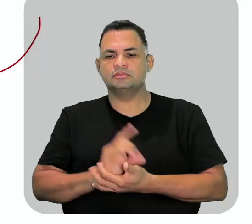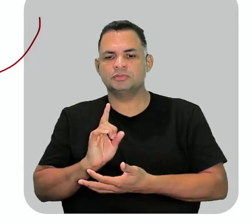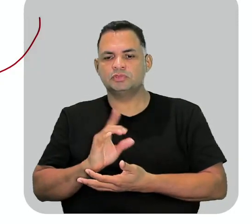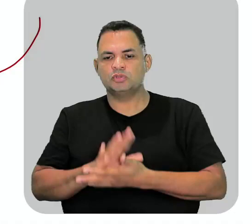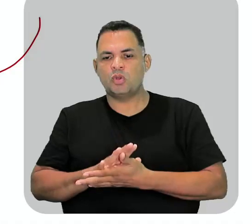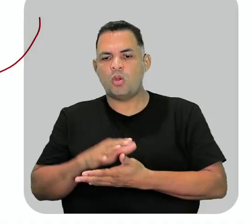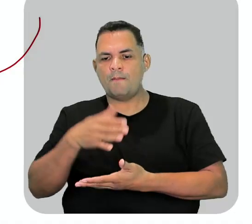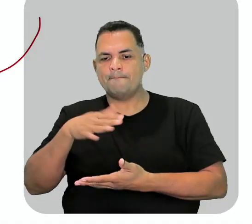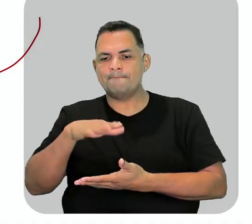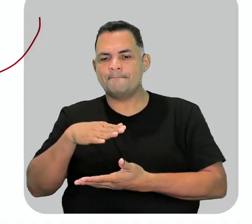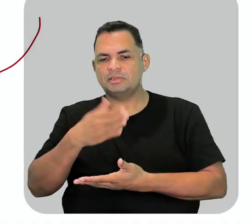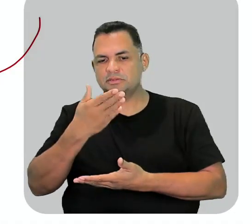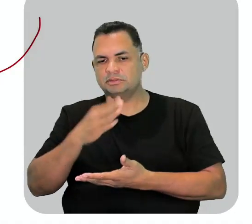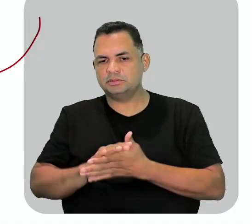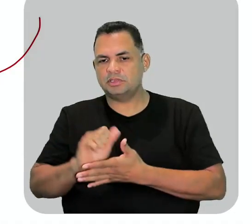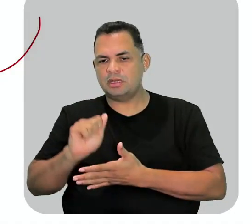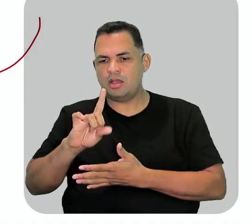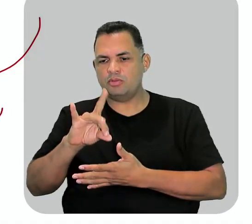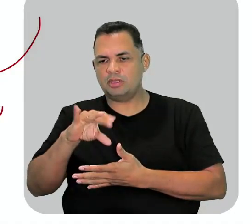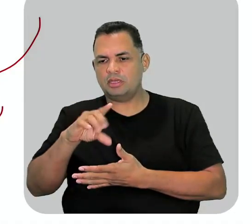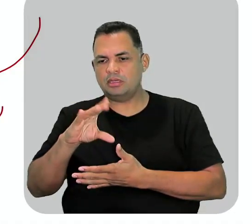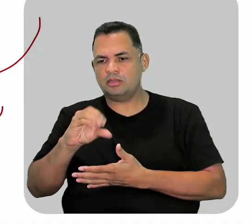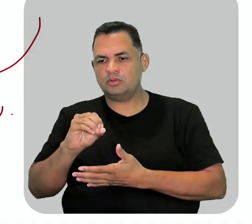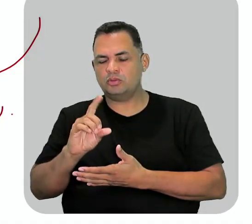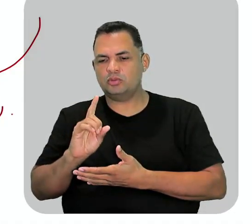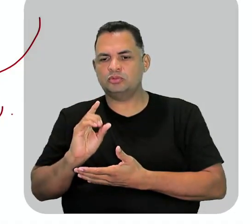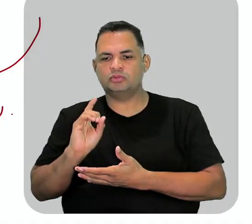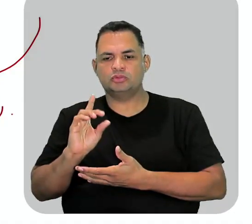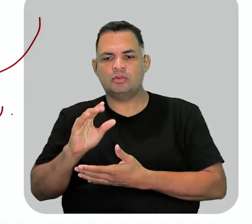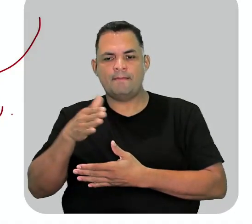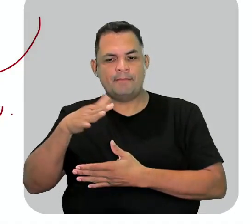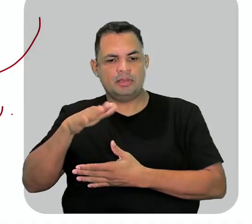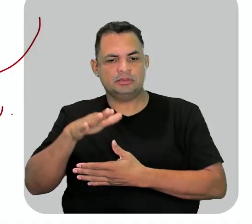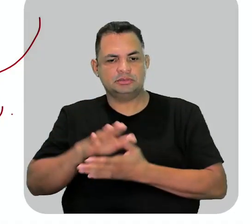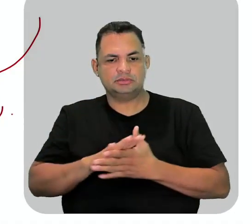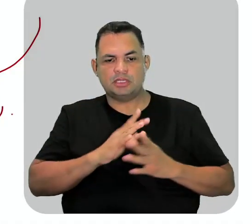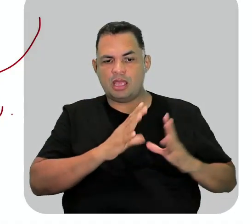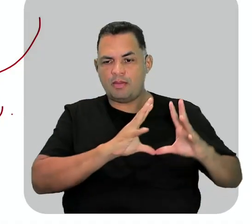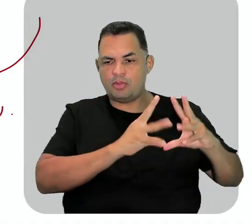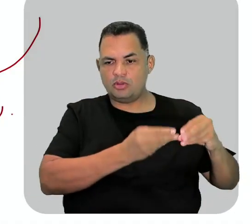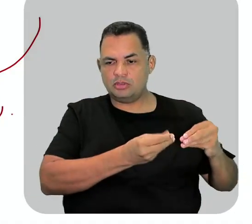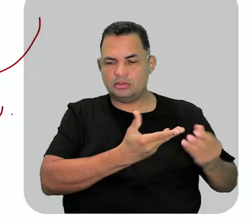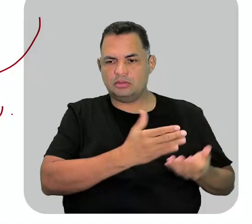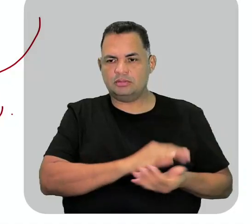a oxidação parcial. Tranquilo?